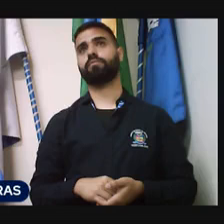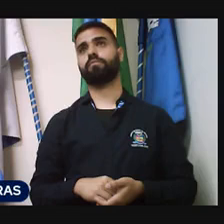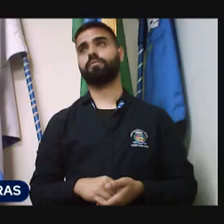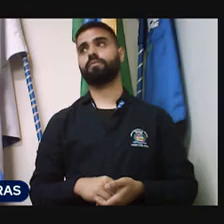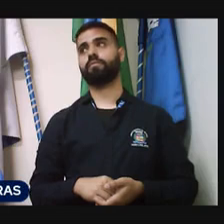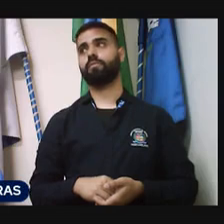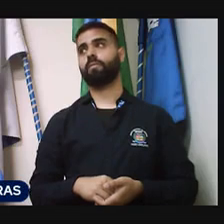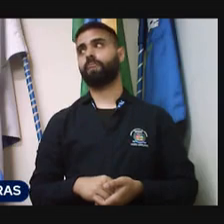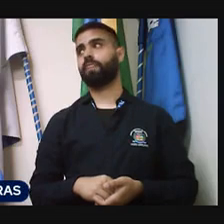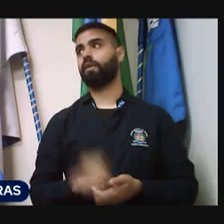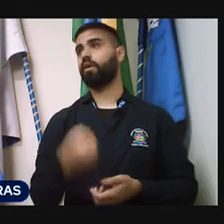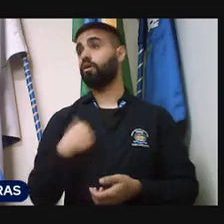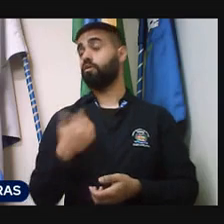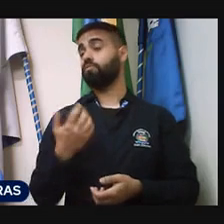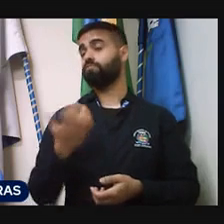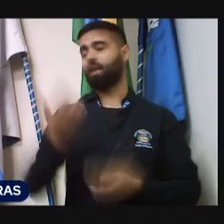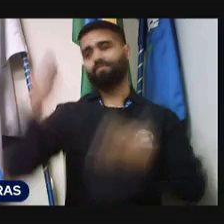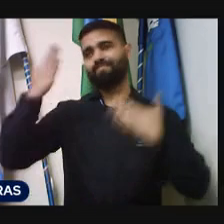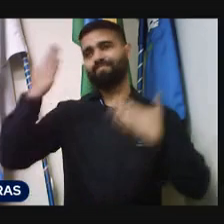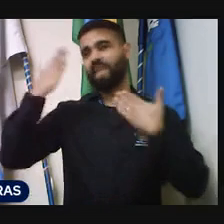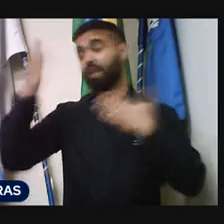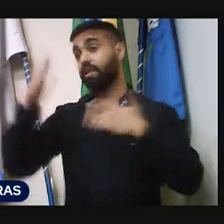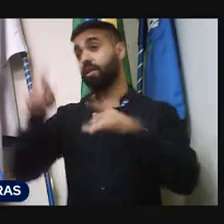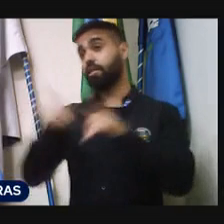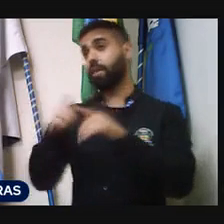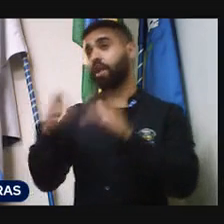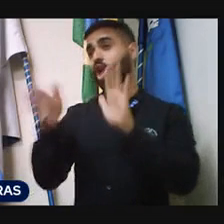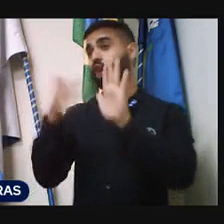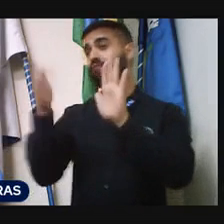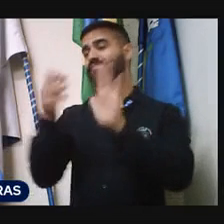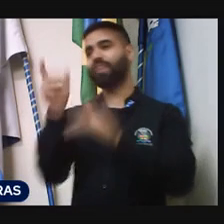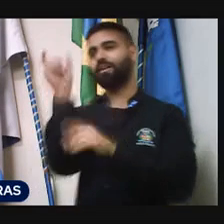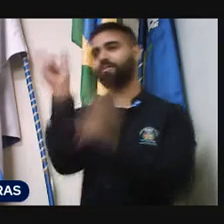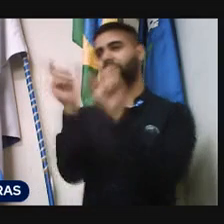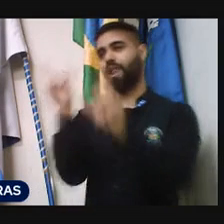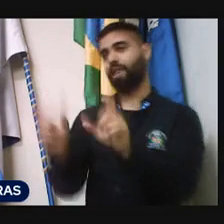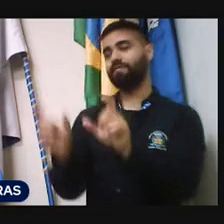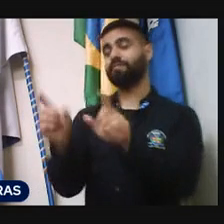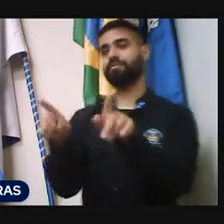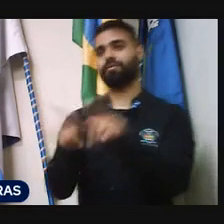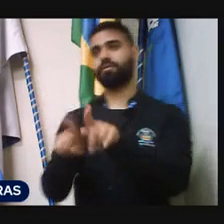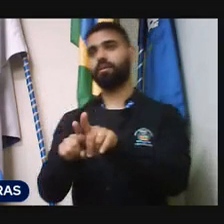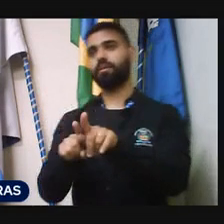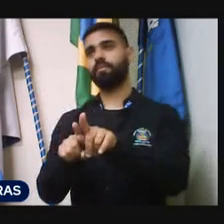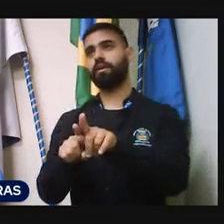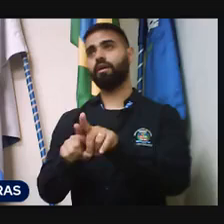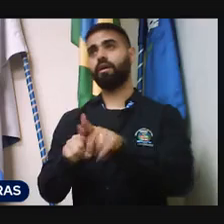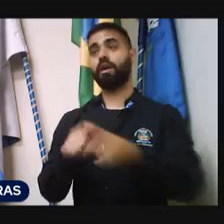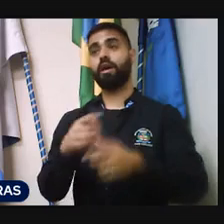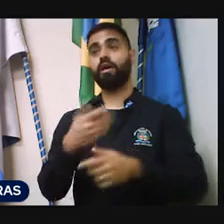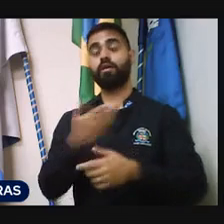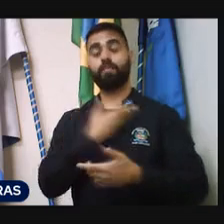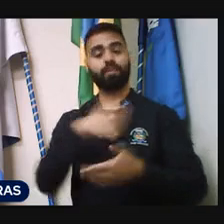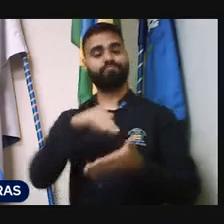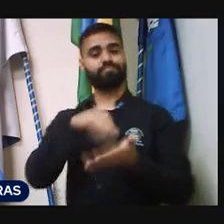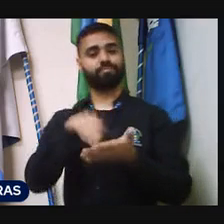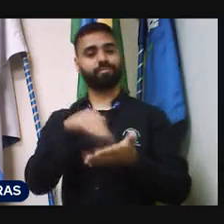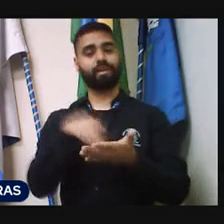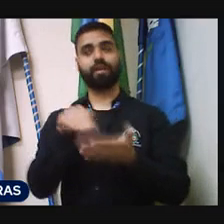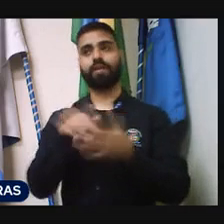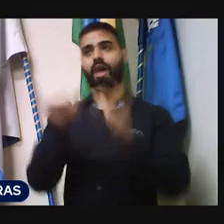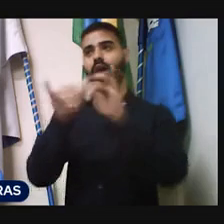enaltecer aqui as palavras não ditas almoçar a nossa secretária